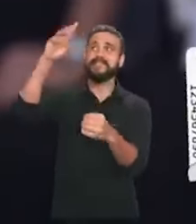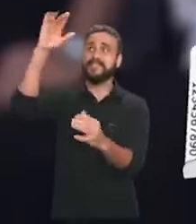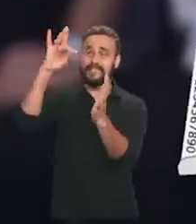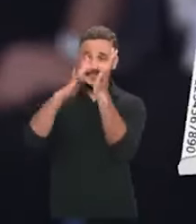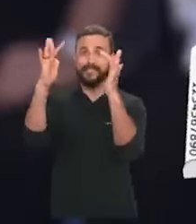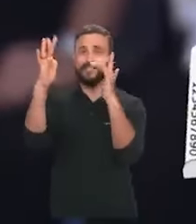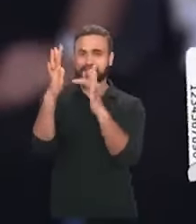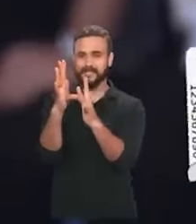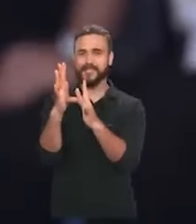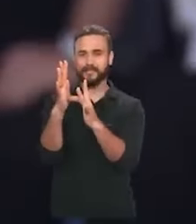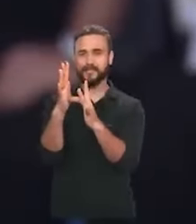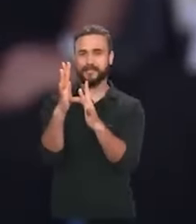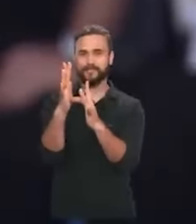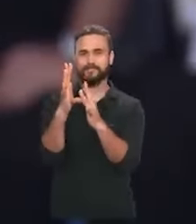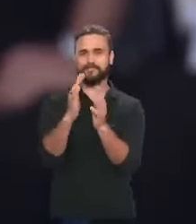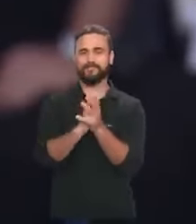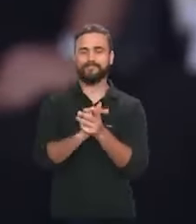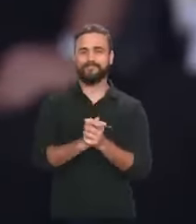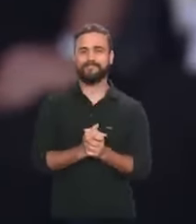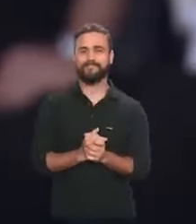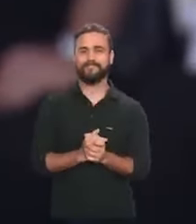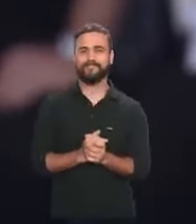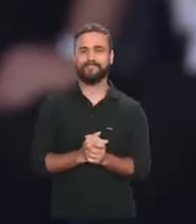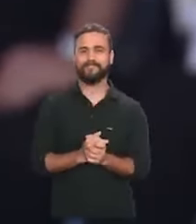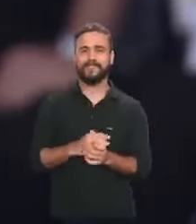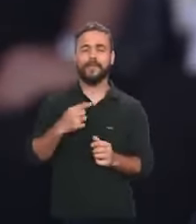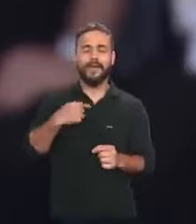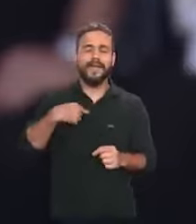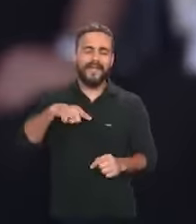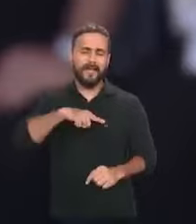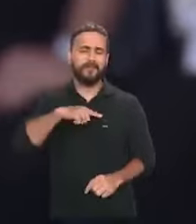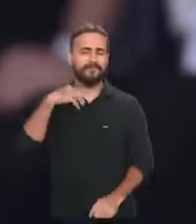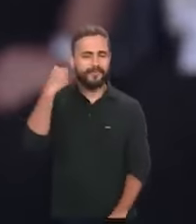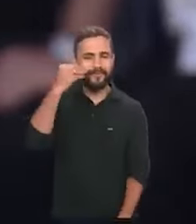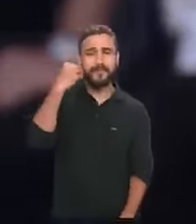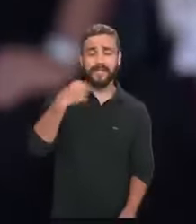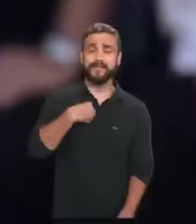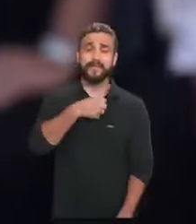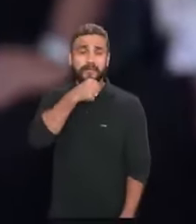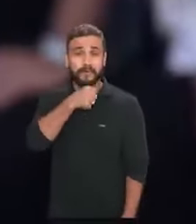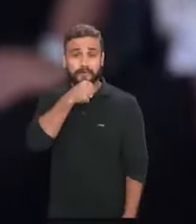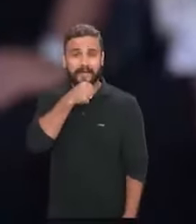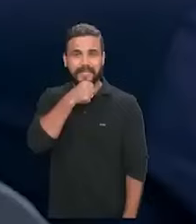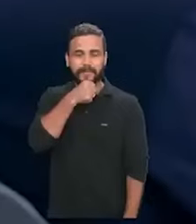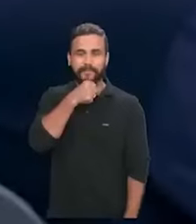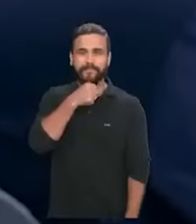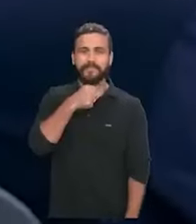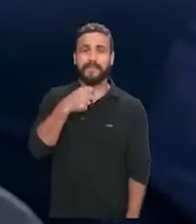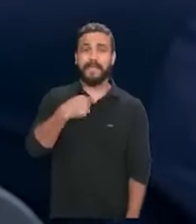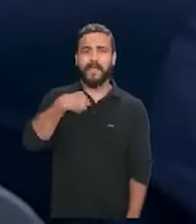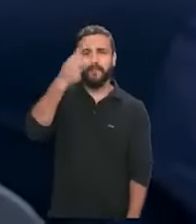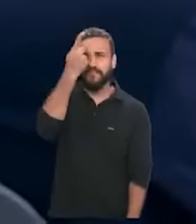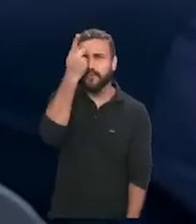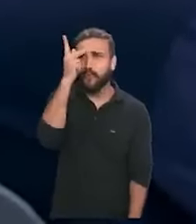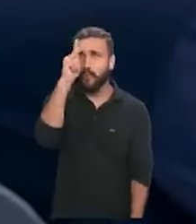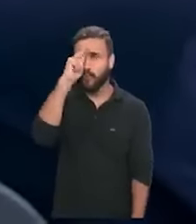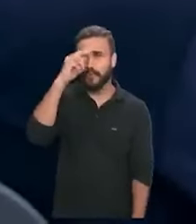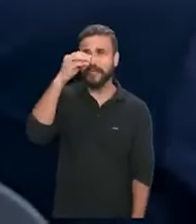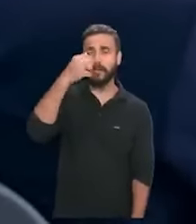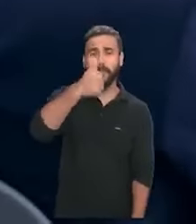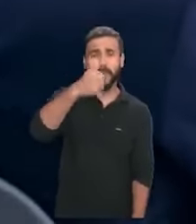maneira sensacionalista, mas eu já sou mais velhinho. Eu me converti em 1981